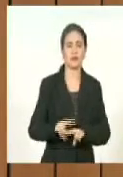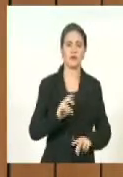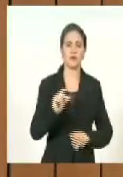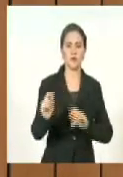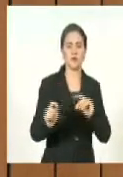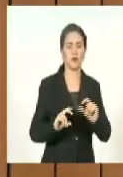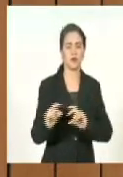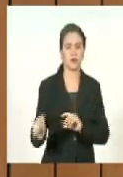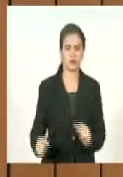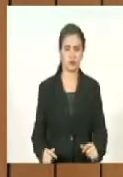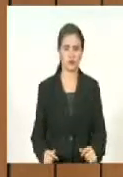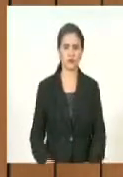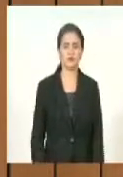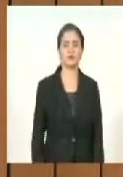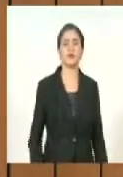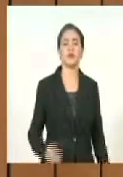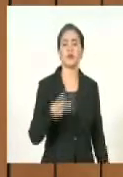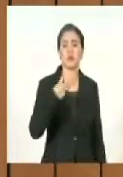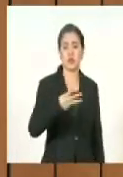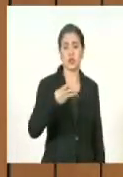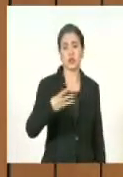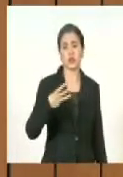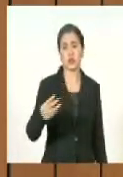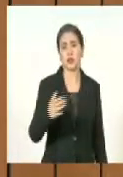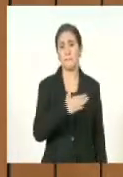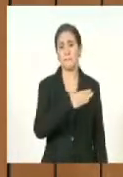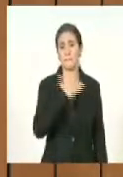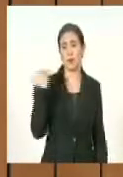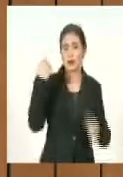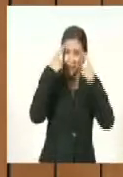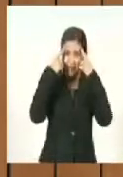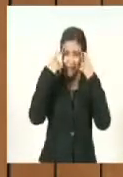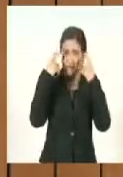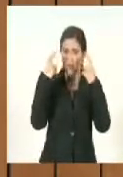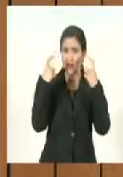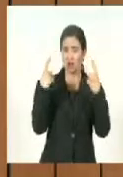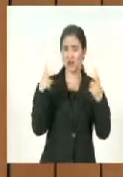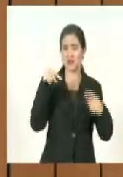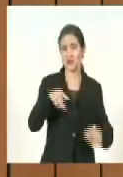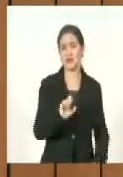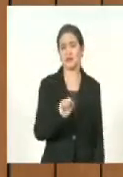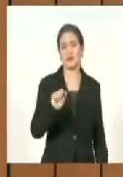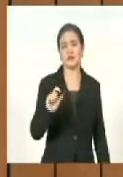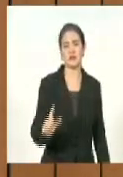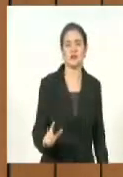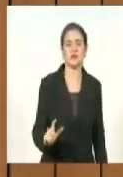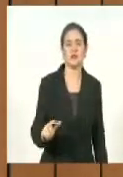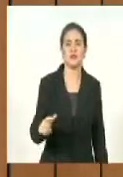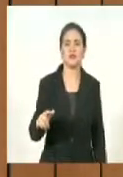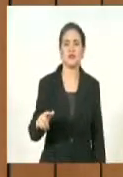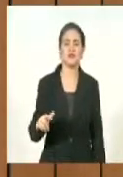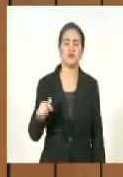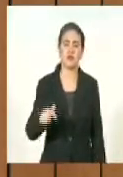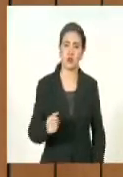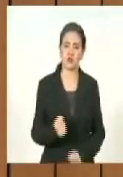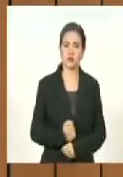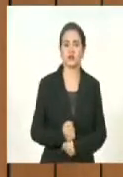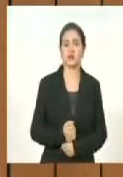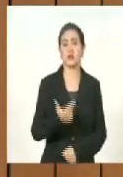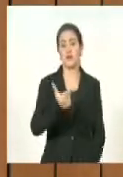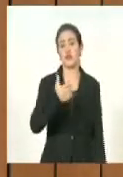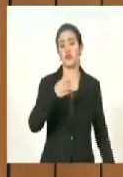333 mortes violentas apenas em São Luís nestes 100 dias. E 29 assaltos a bancos no interior do